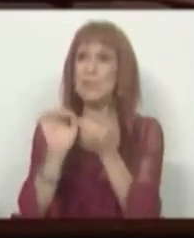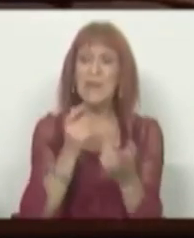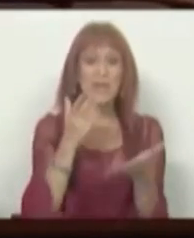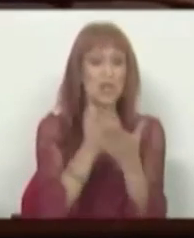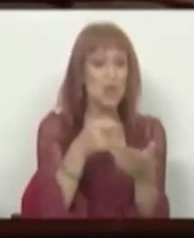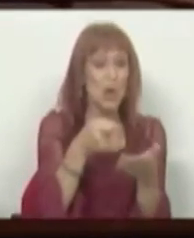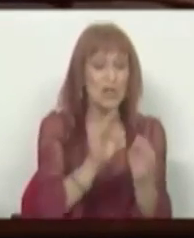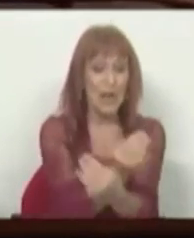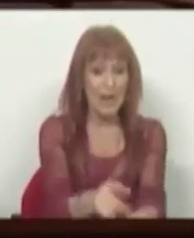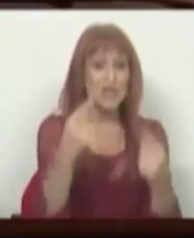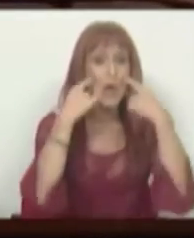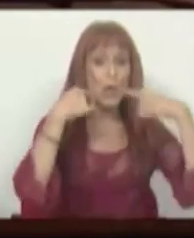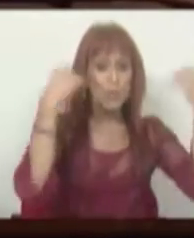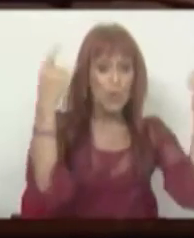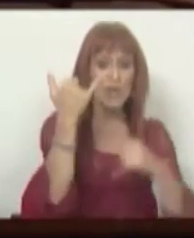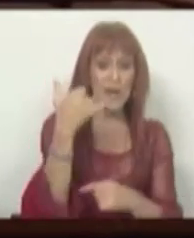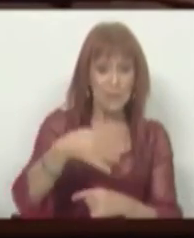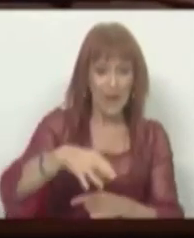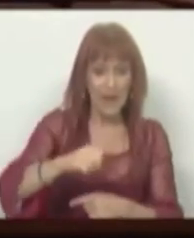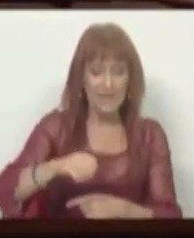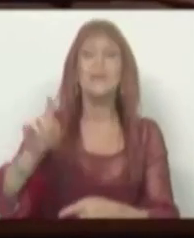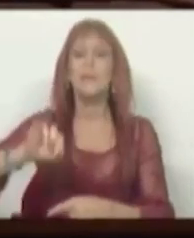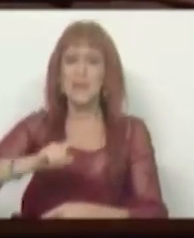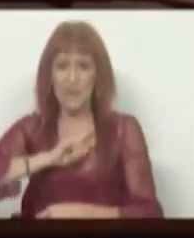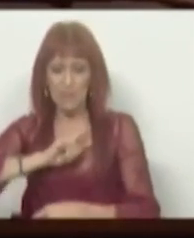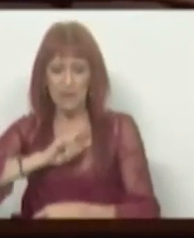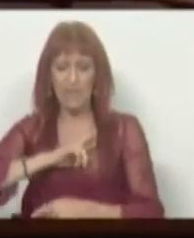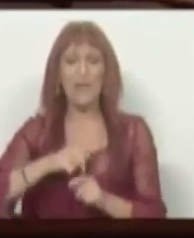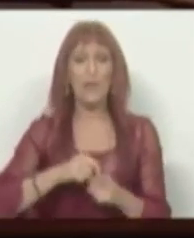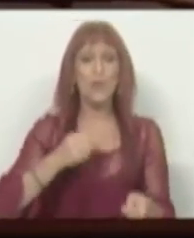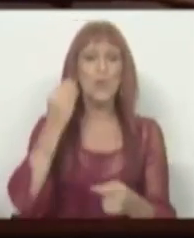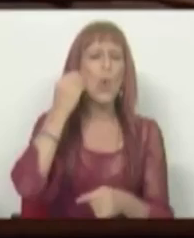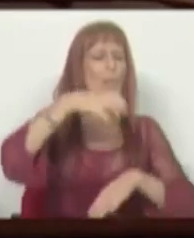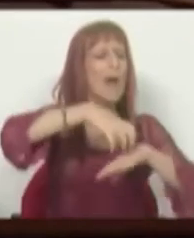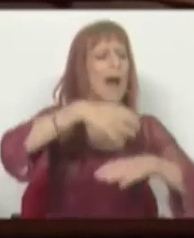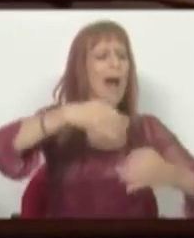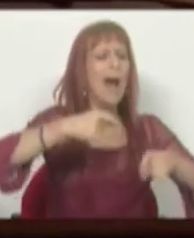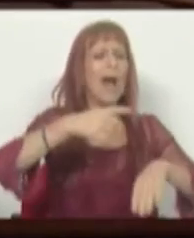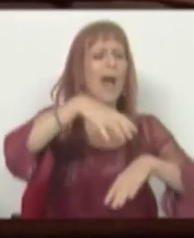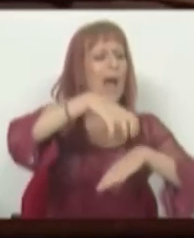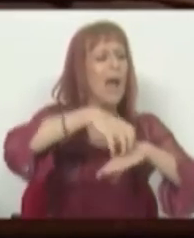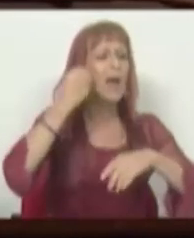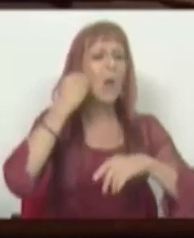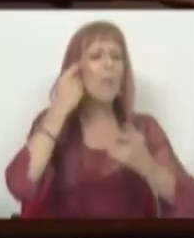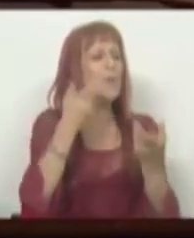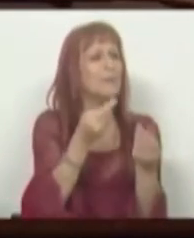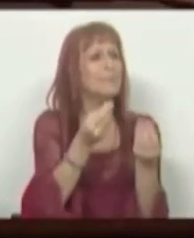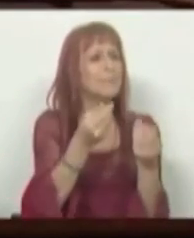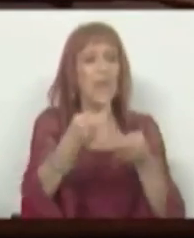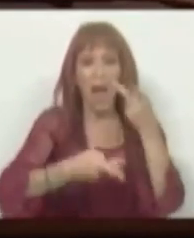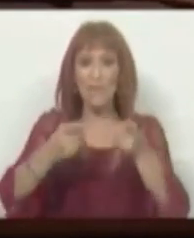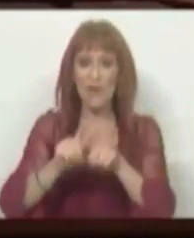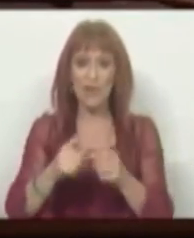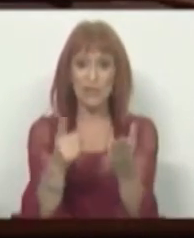creches, públicas, como de IPSS, como privadas, o estado do equipamento dessas creches e a avaliação